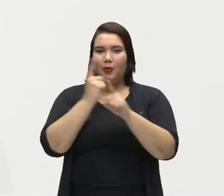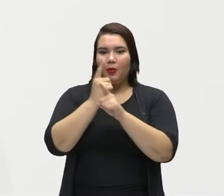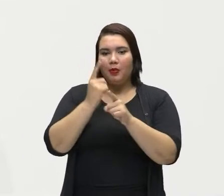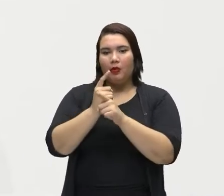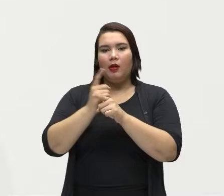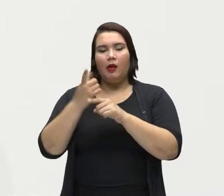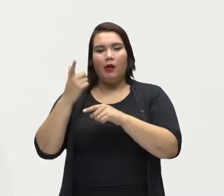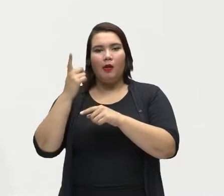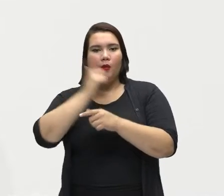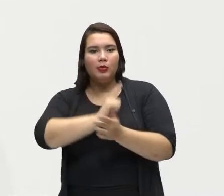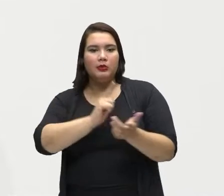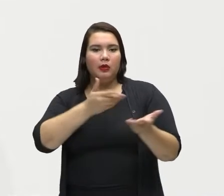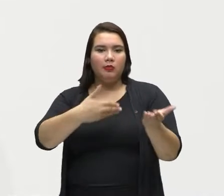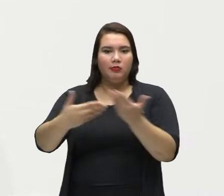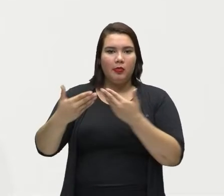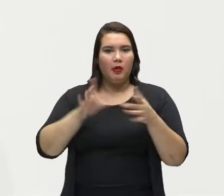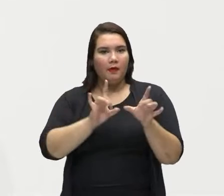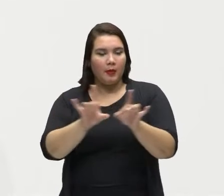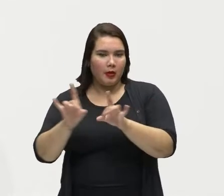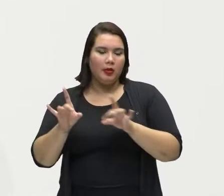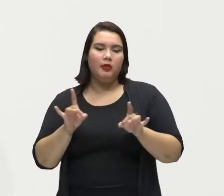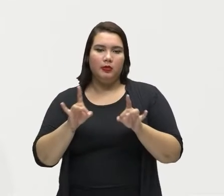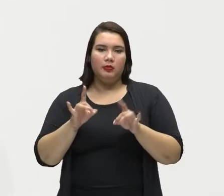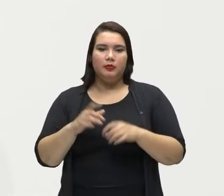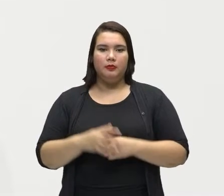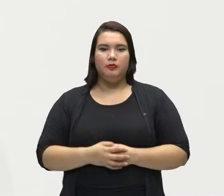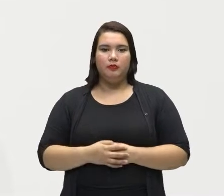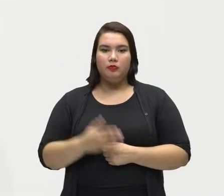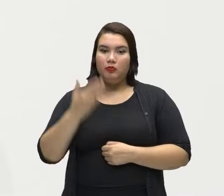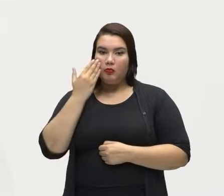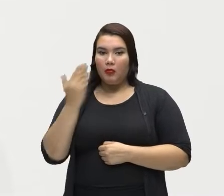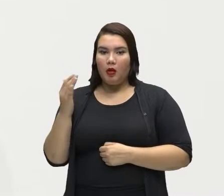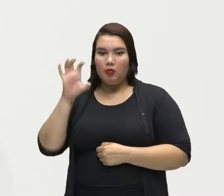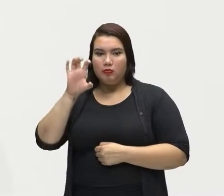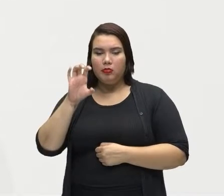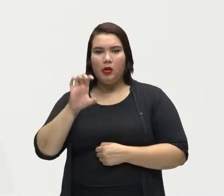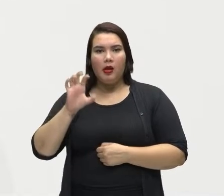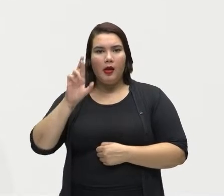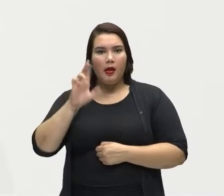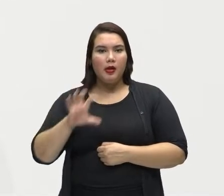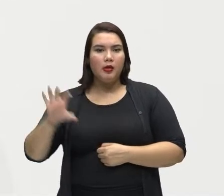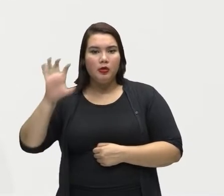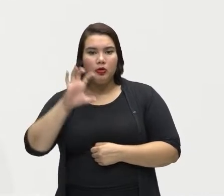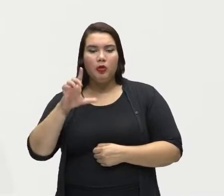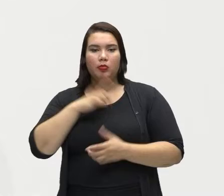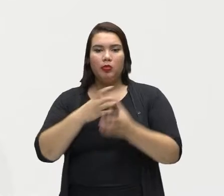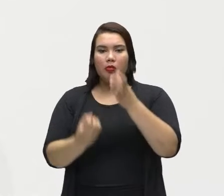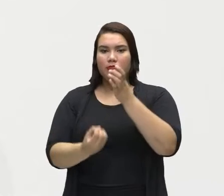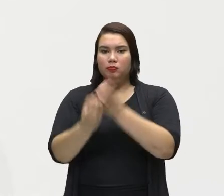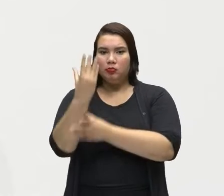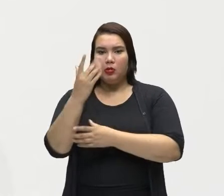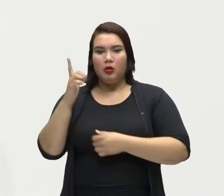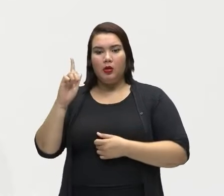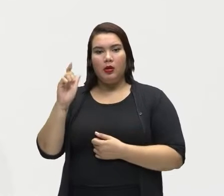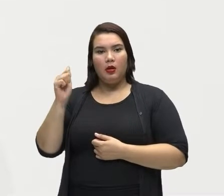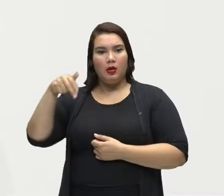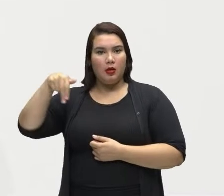este contato. E o reino de Gana se desenvolvia aqui nessa região, então se desenvolvia de